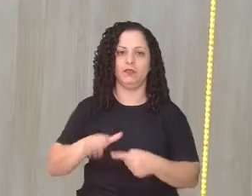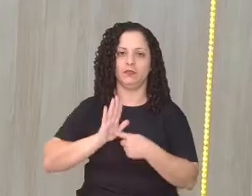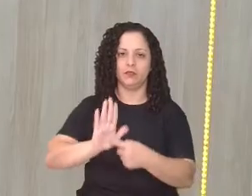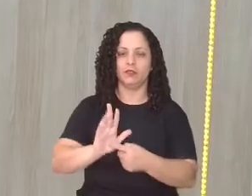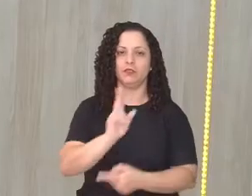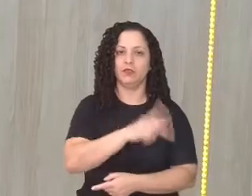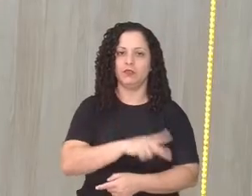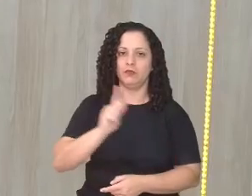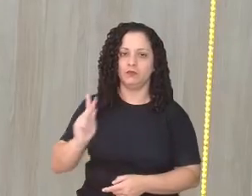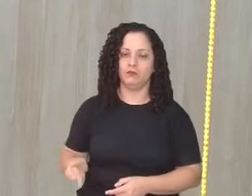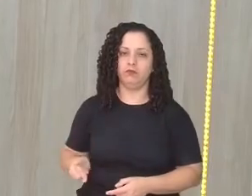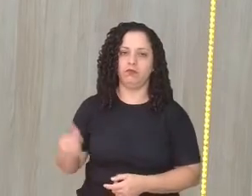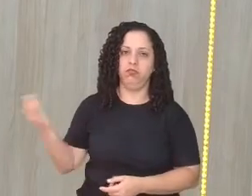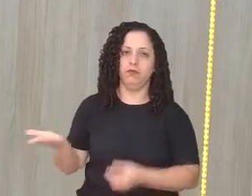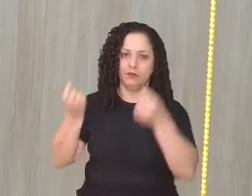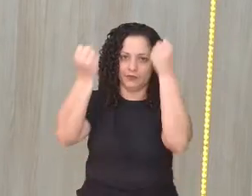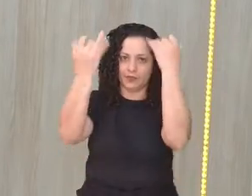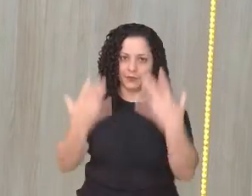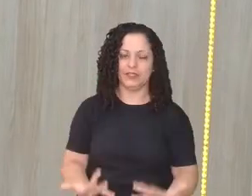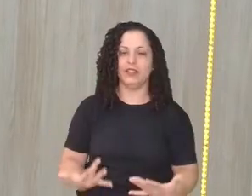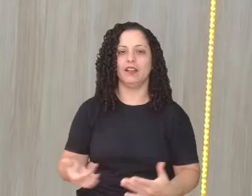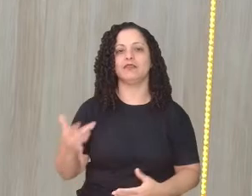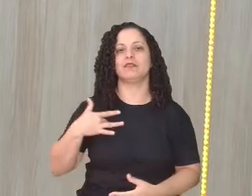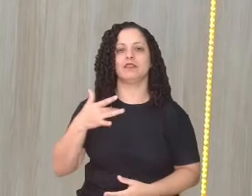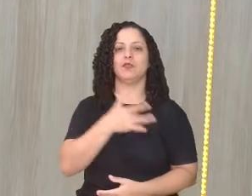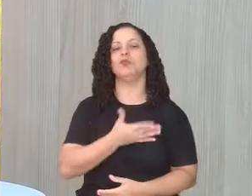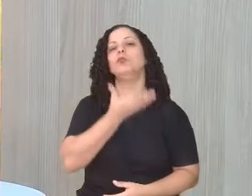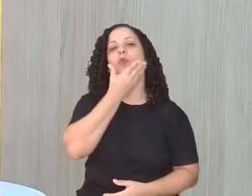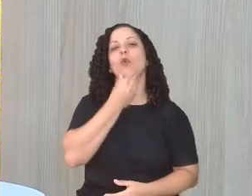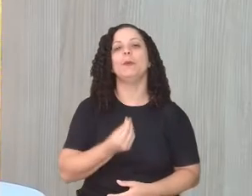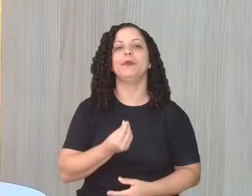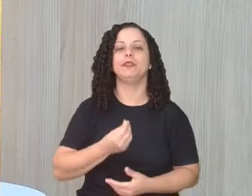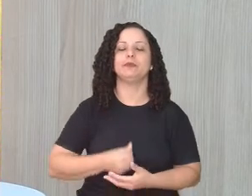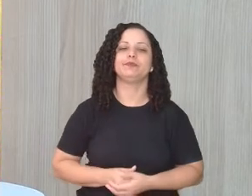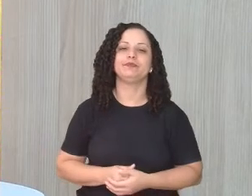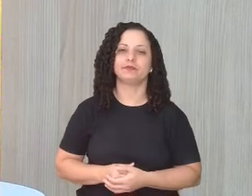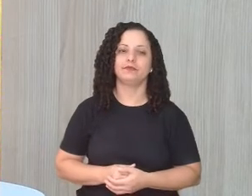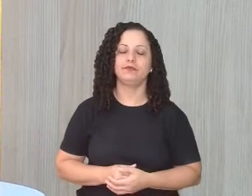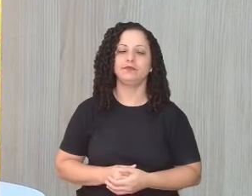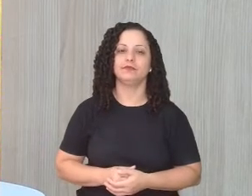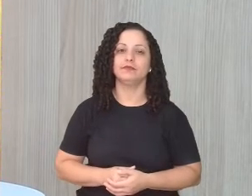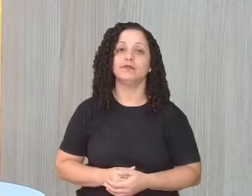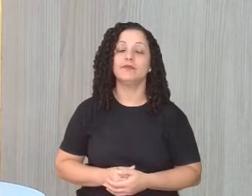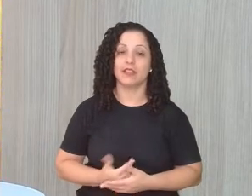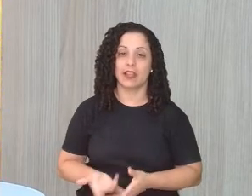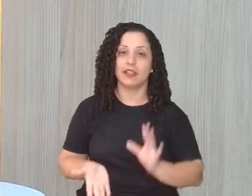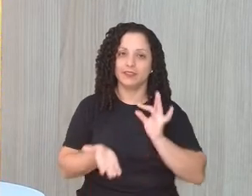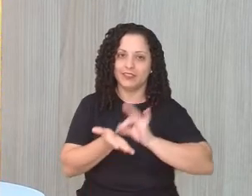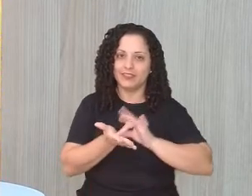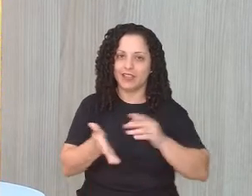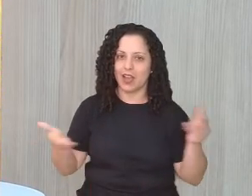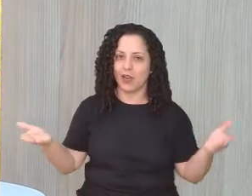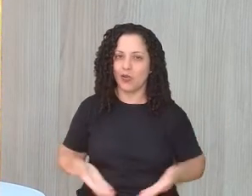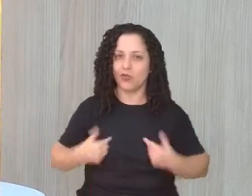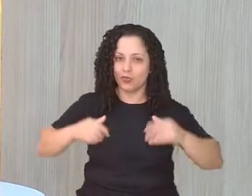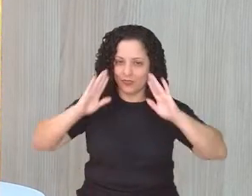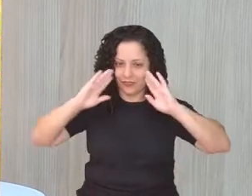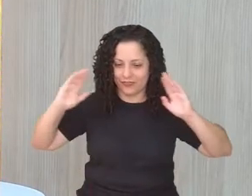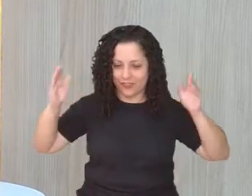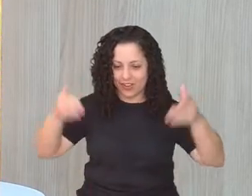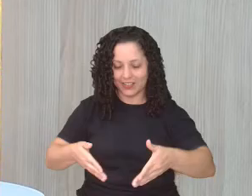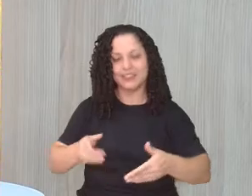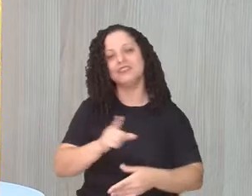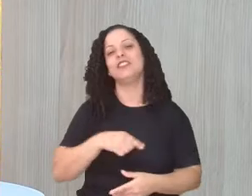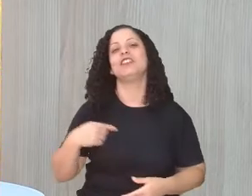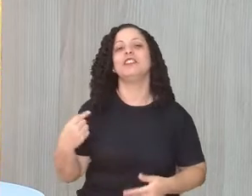falar um pouquinho sobre essa questão da saúde do homem, professora. Pois é, professora Cláudia. Eu estou aqui, olha, ligadinha, e que vocês